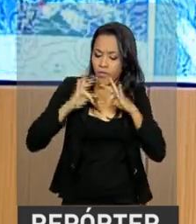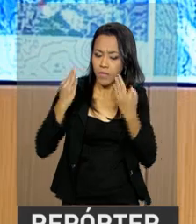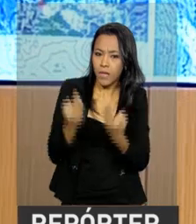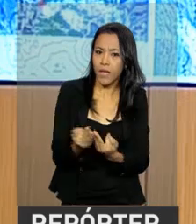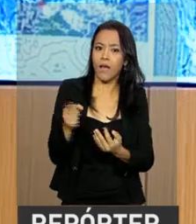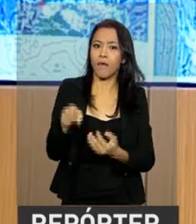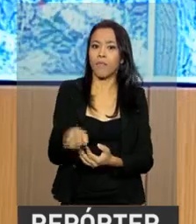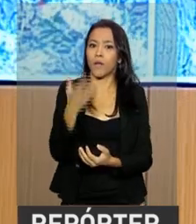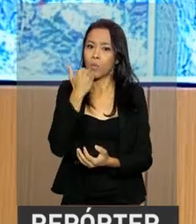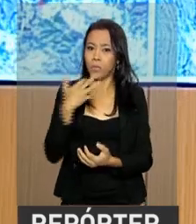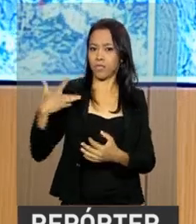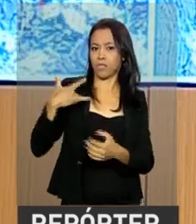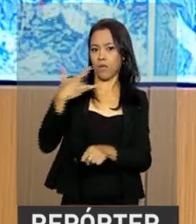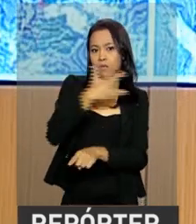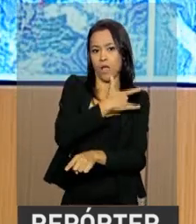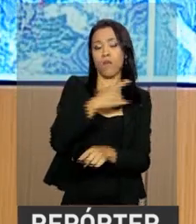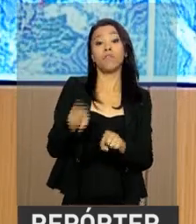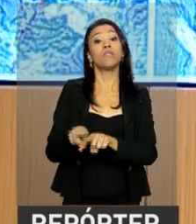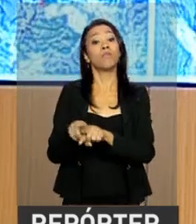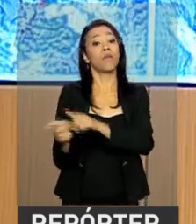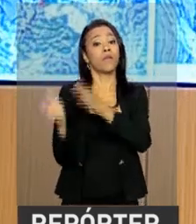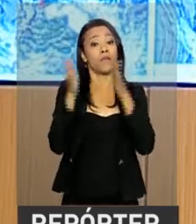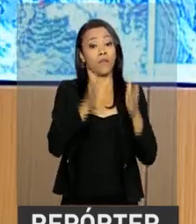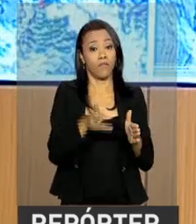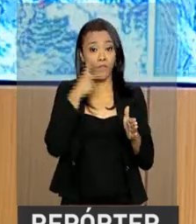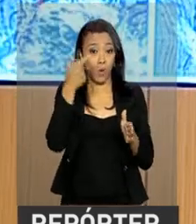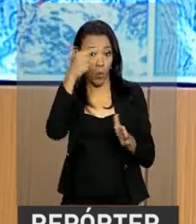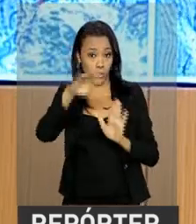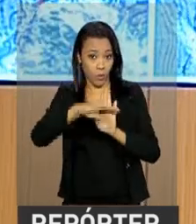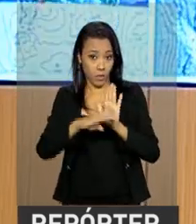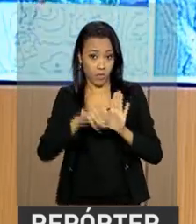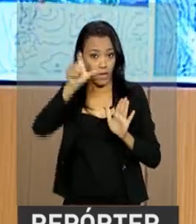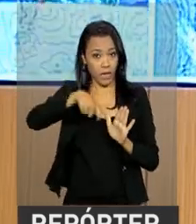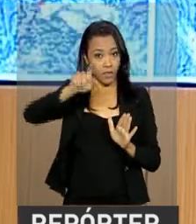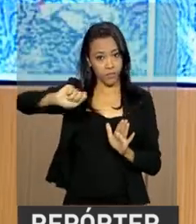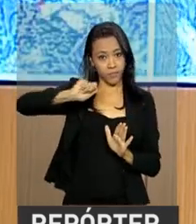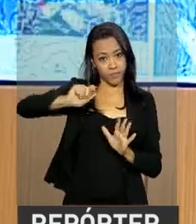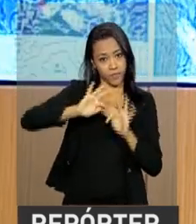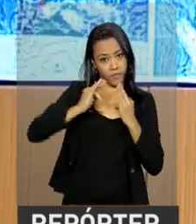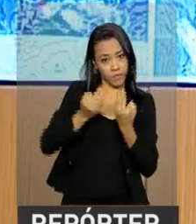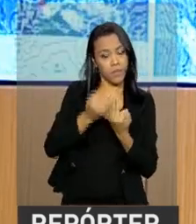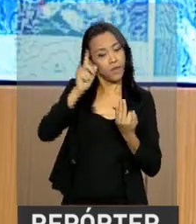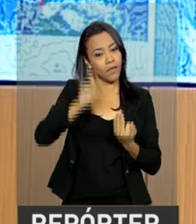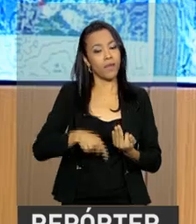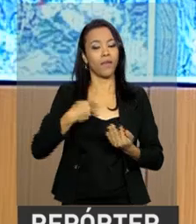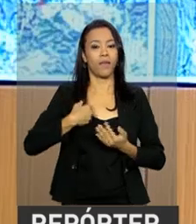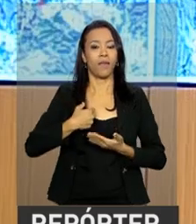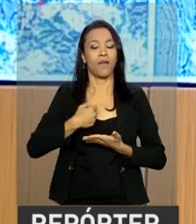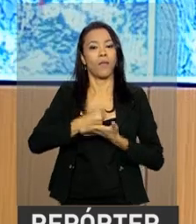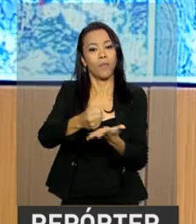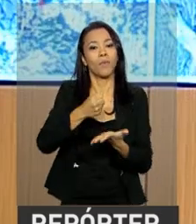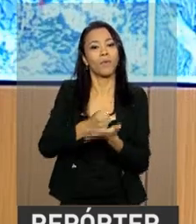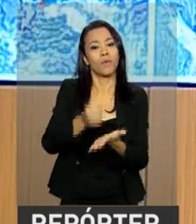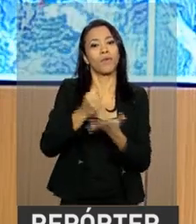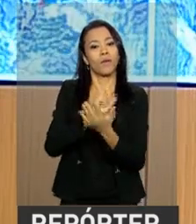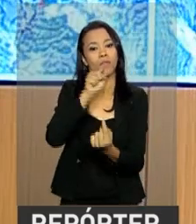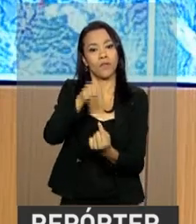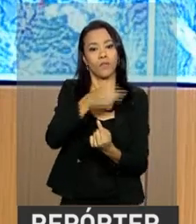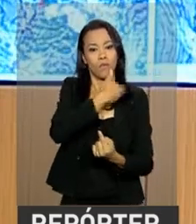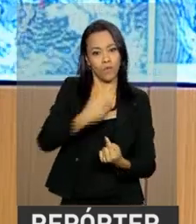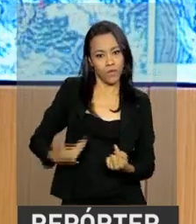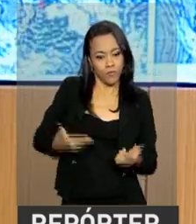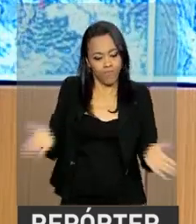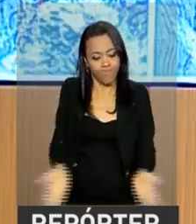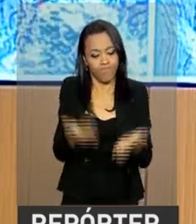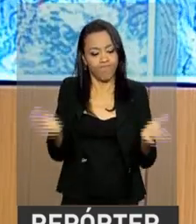alimentos e citou o programa Bolsa Família como uma das iniciativas do governo que ajudou e o